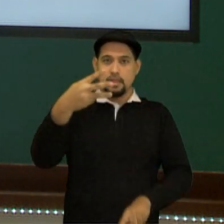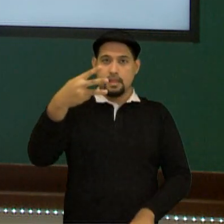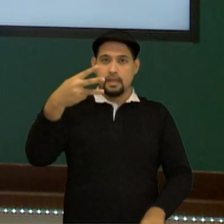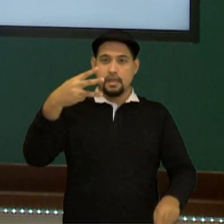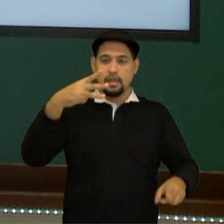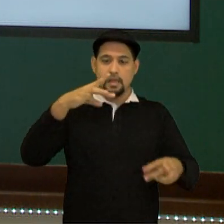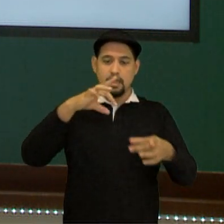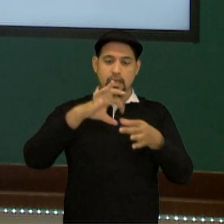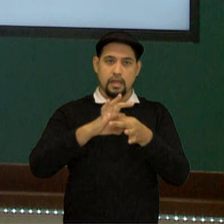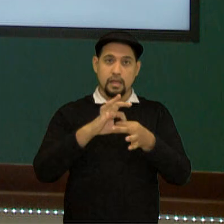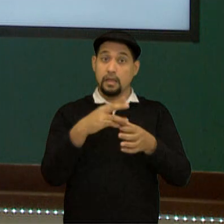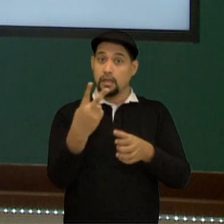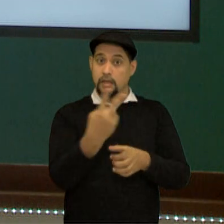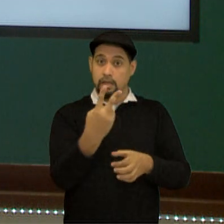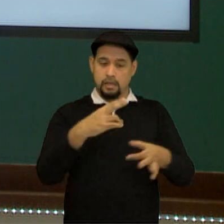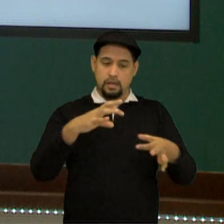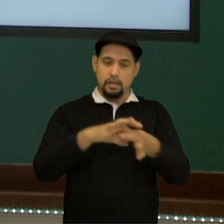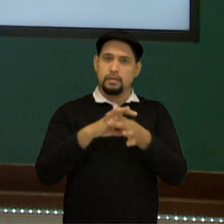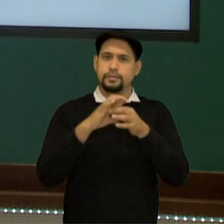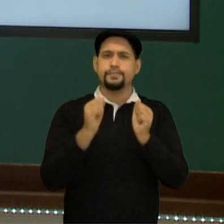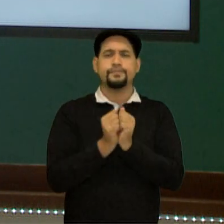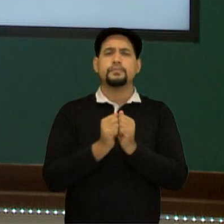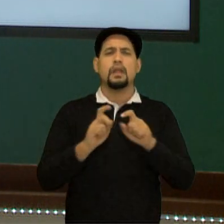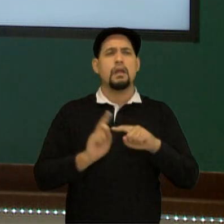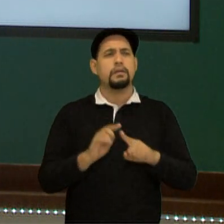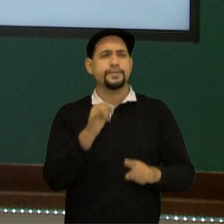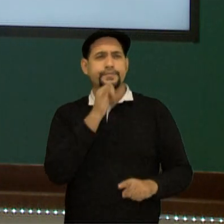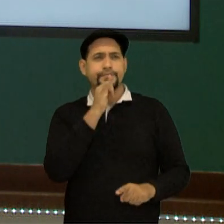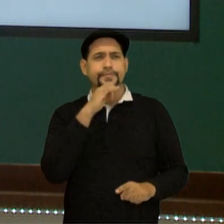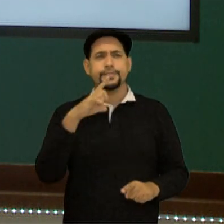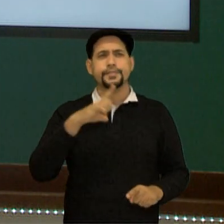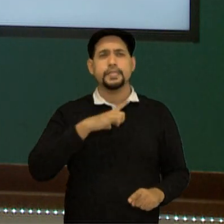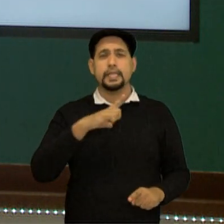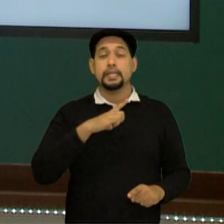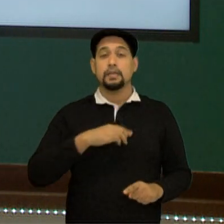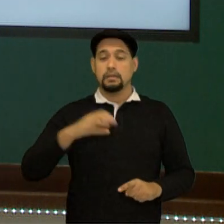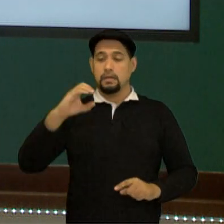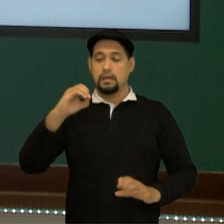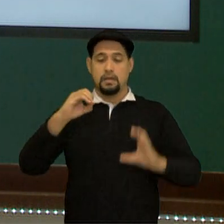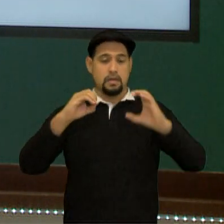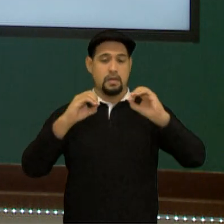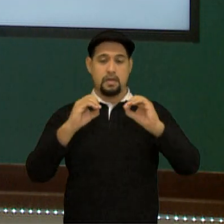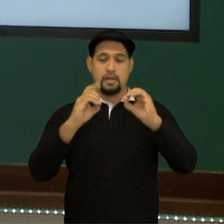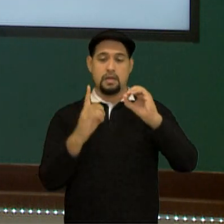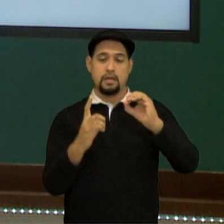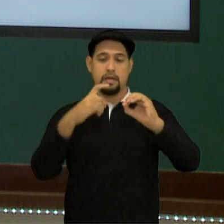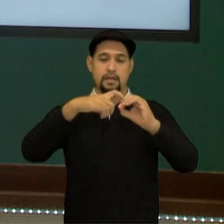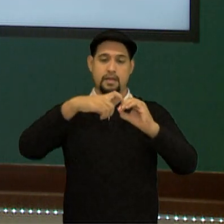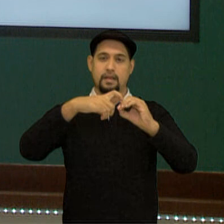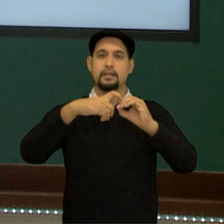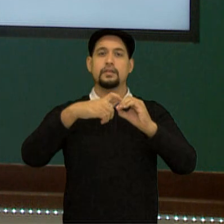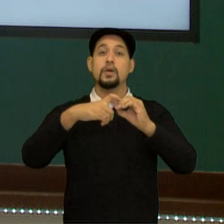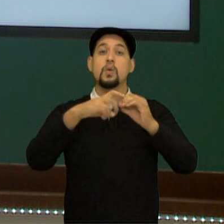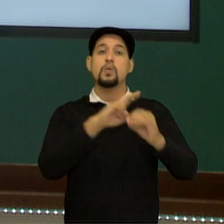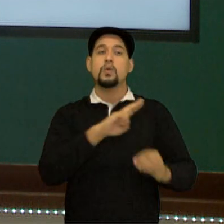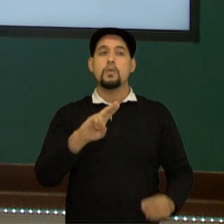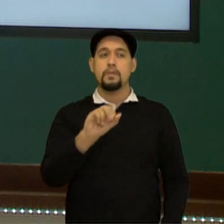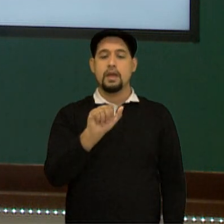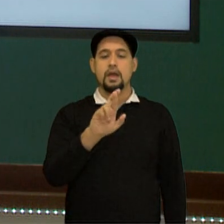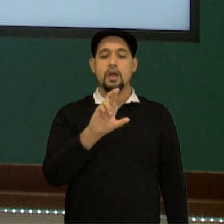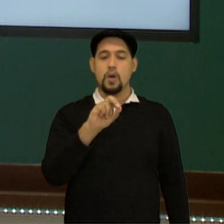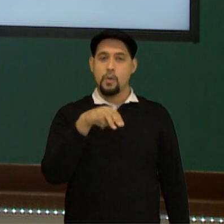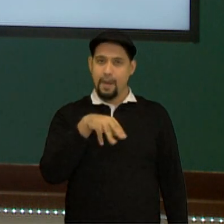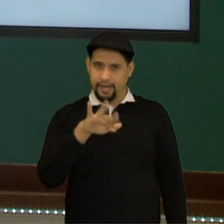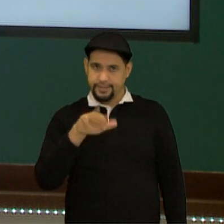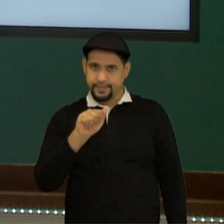ligações alternando entre esses carbonos. Quando ela contém esta estrutura, nós dizemos que ela é aromática.